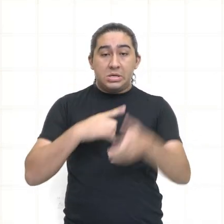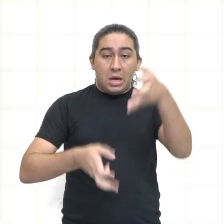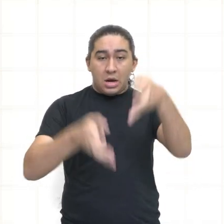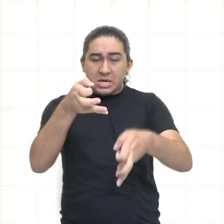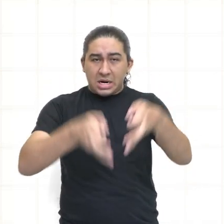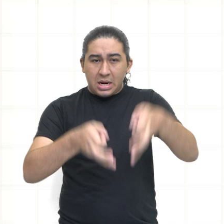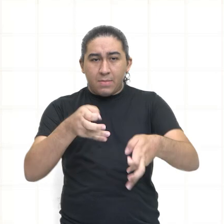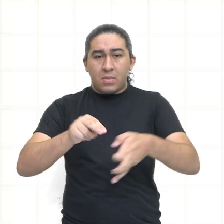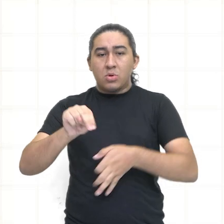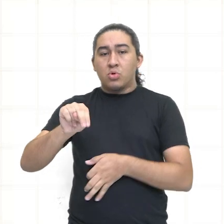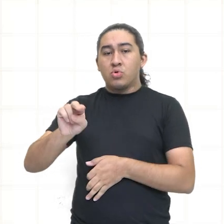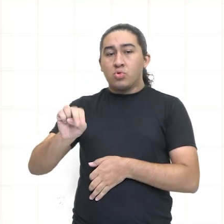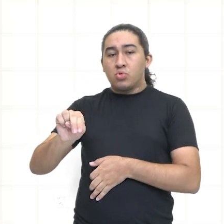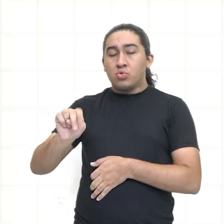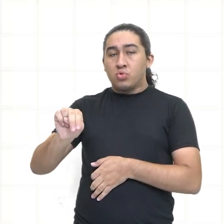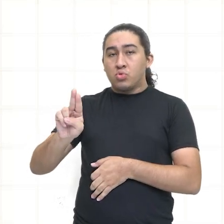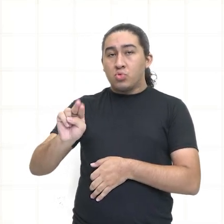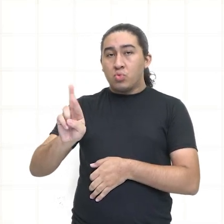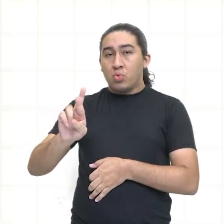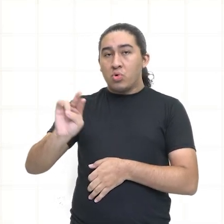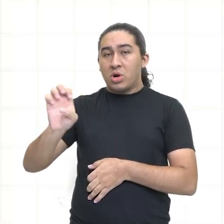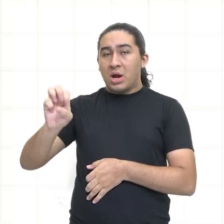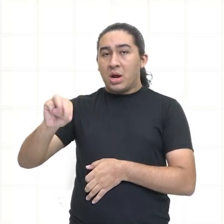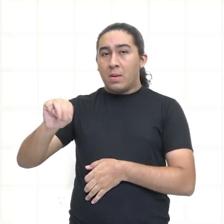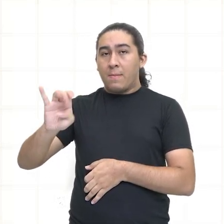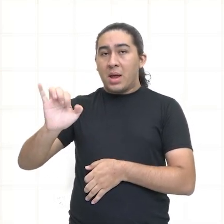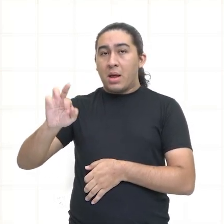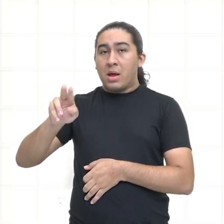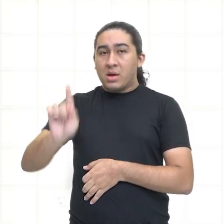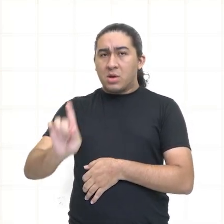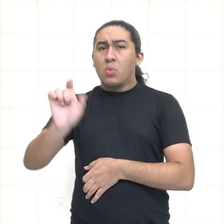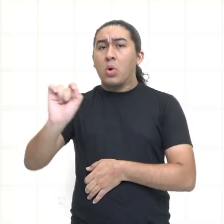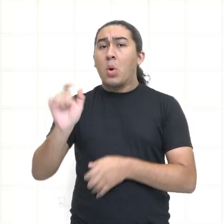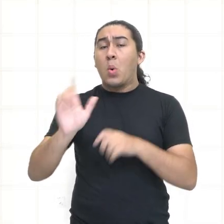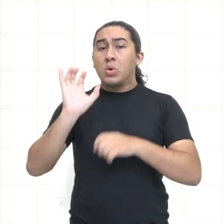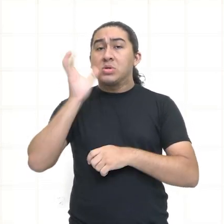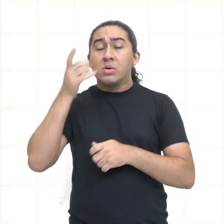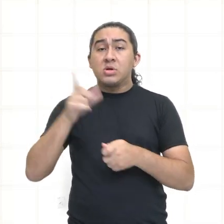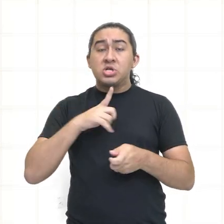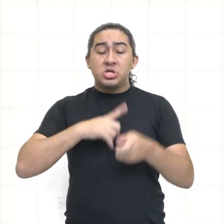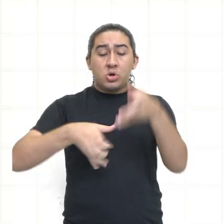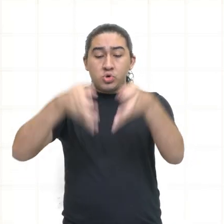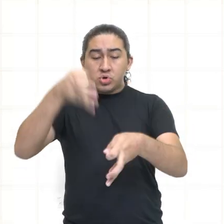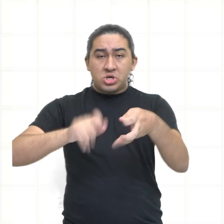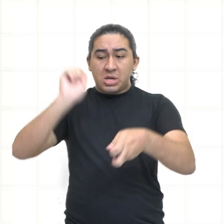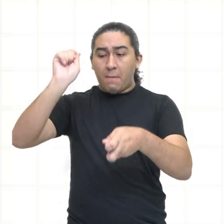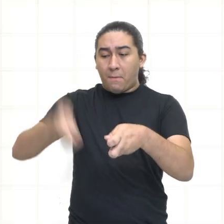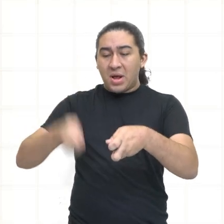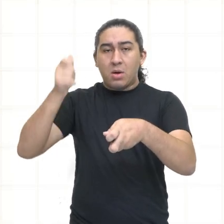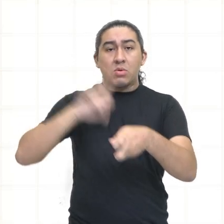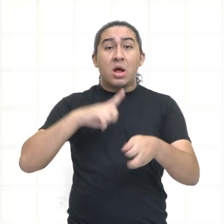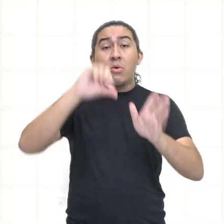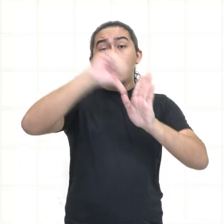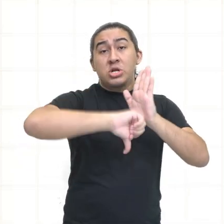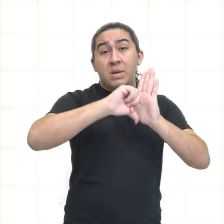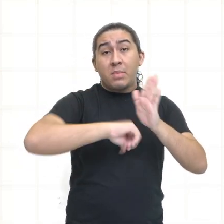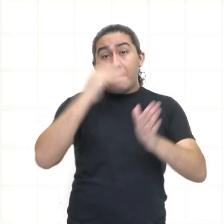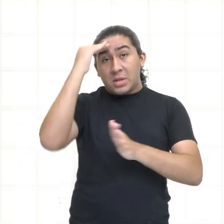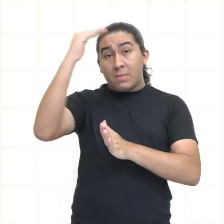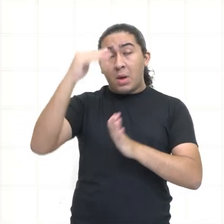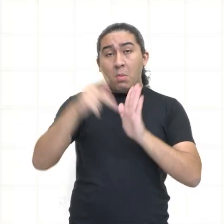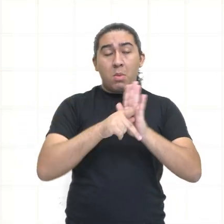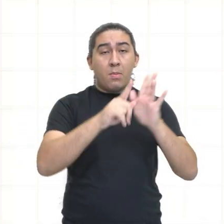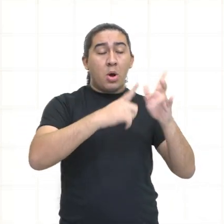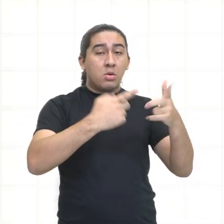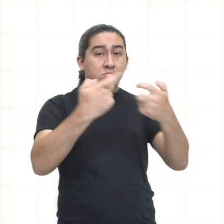Nuremberg. O que aconteceu nesses tribunais? Decisão de julgar os principais crimes de guerras